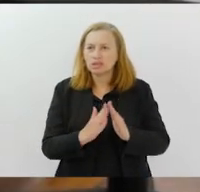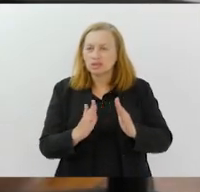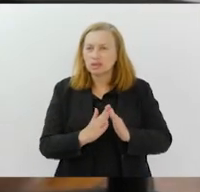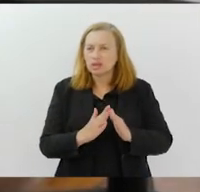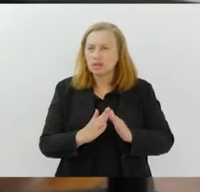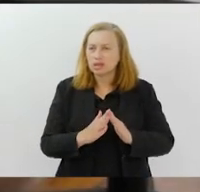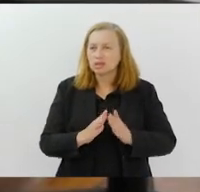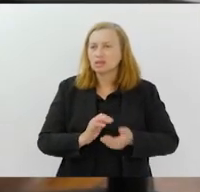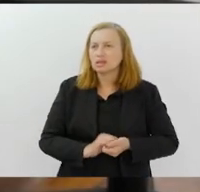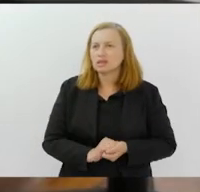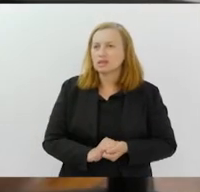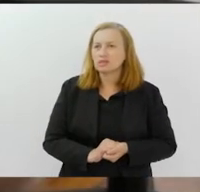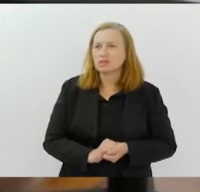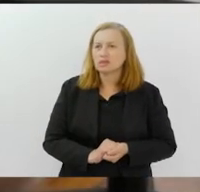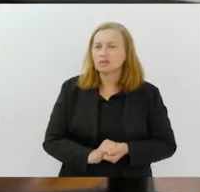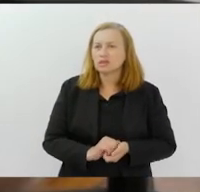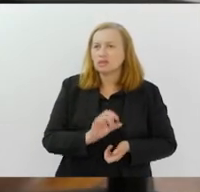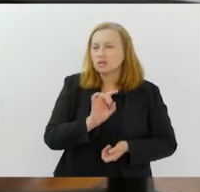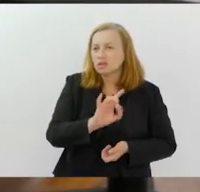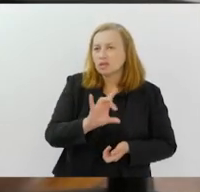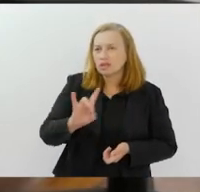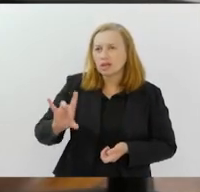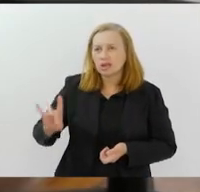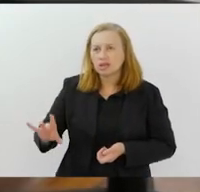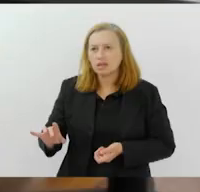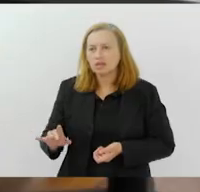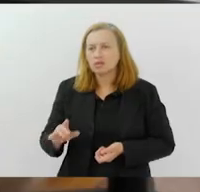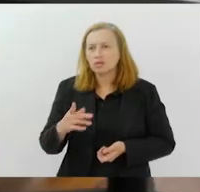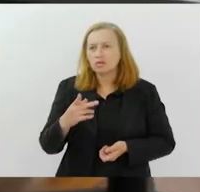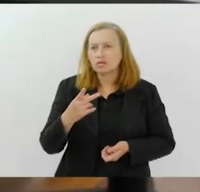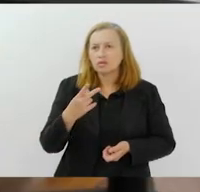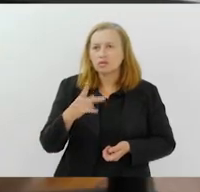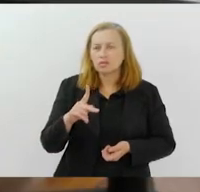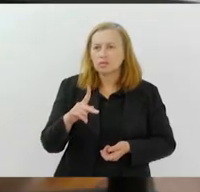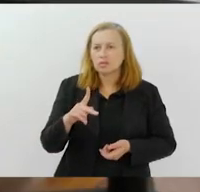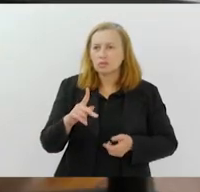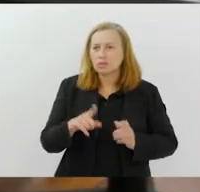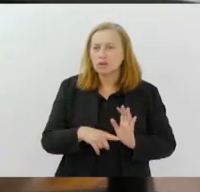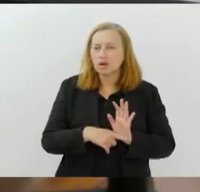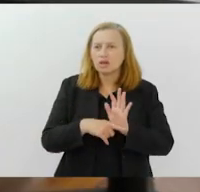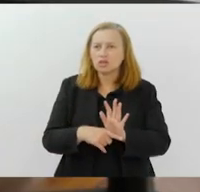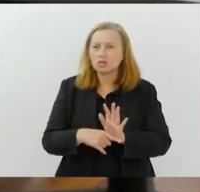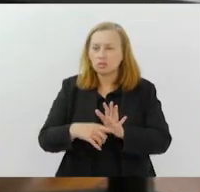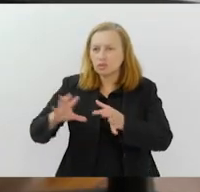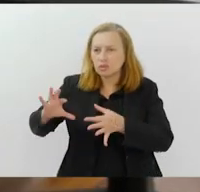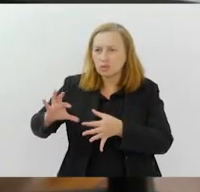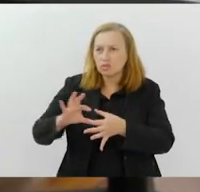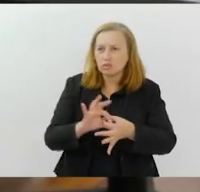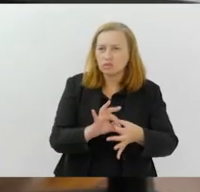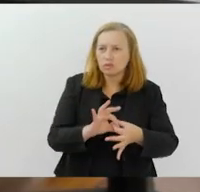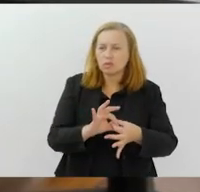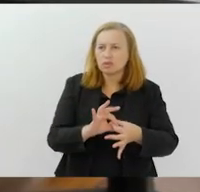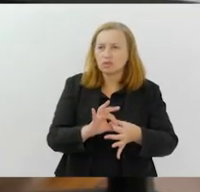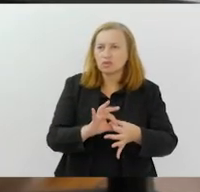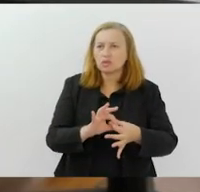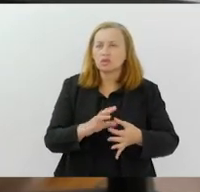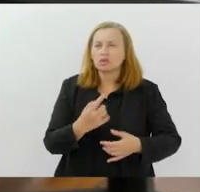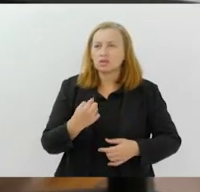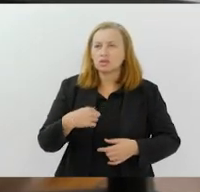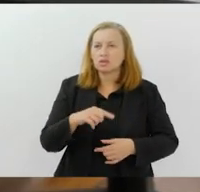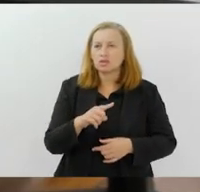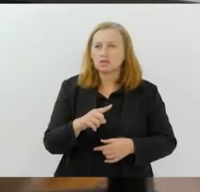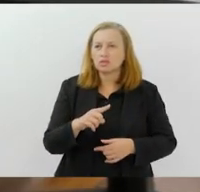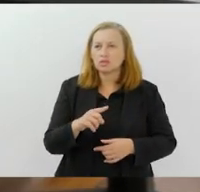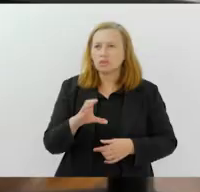jardim onde cada um com suas flores contribui com o Néctar e eu levo para o